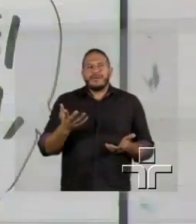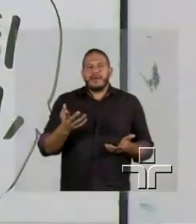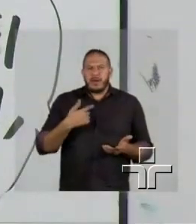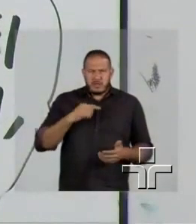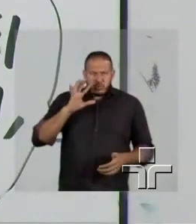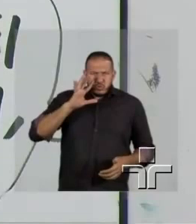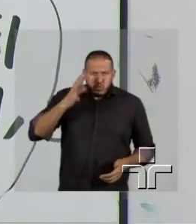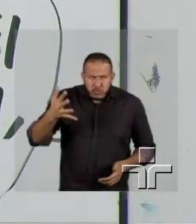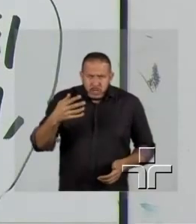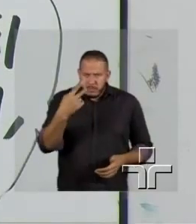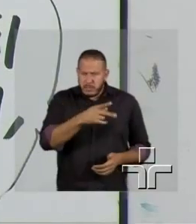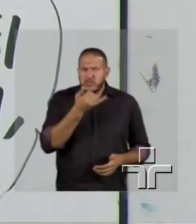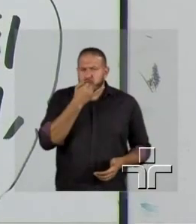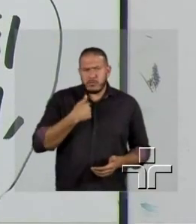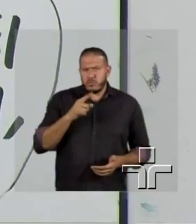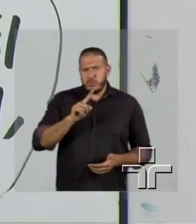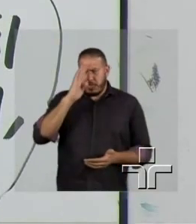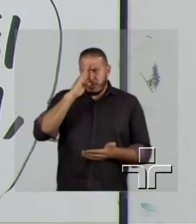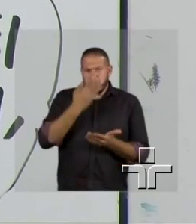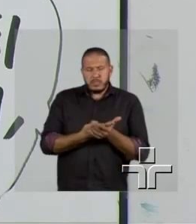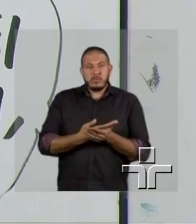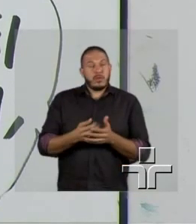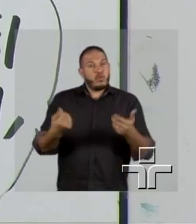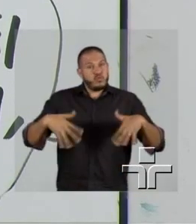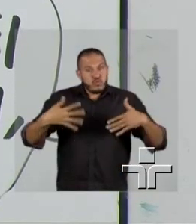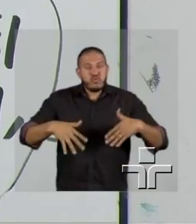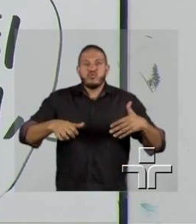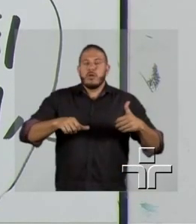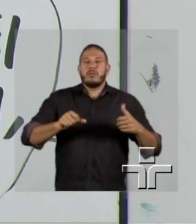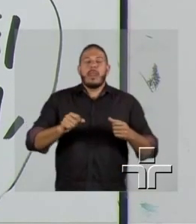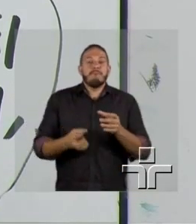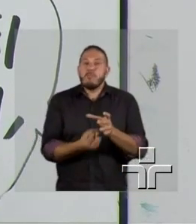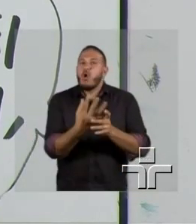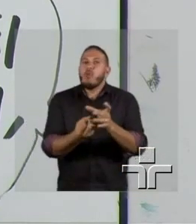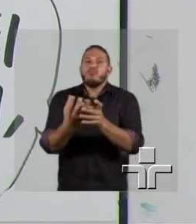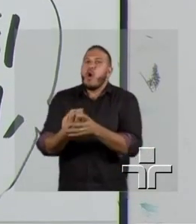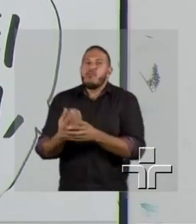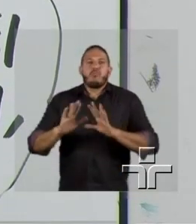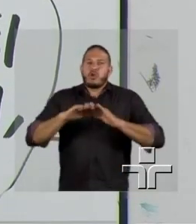talvez tivesse outro caminho aí. Então, você tem que